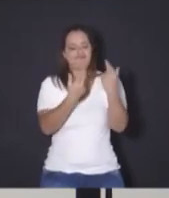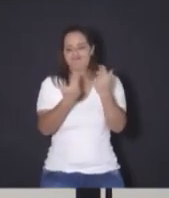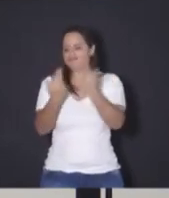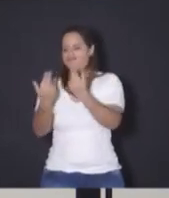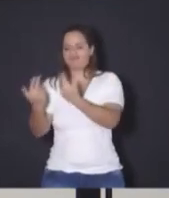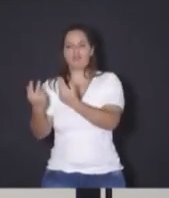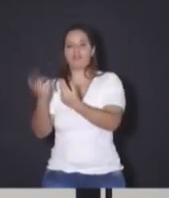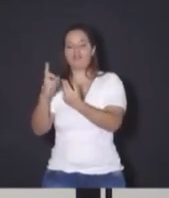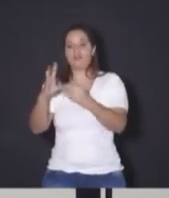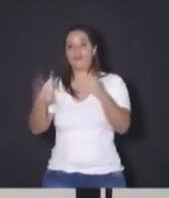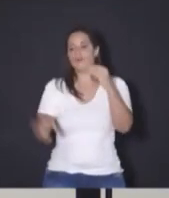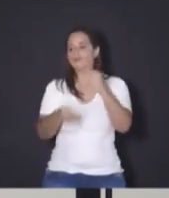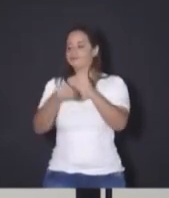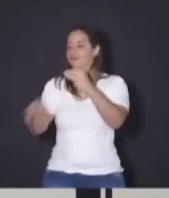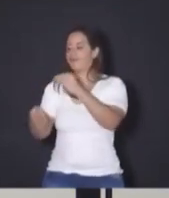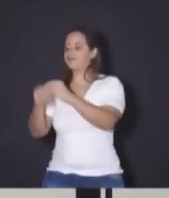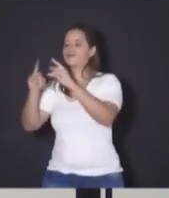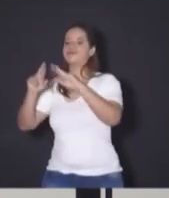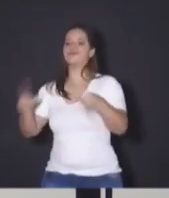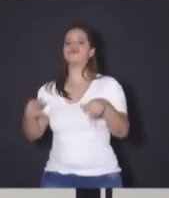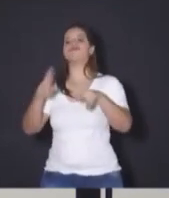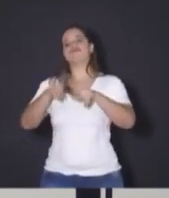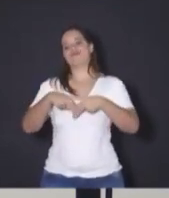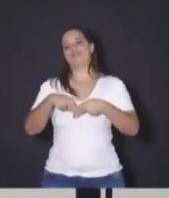gente se completa no diferente.